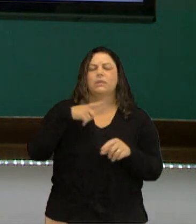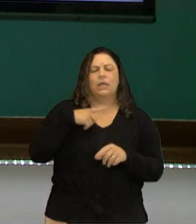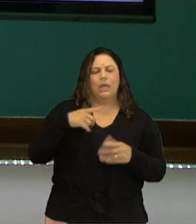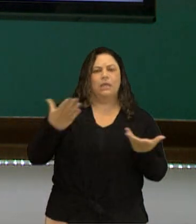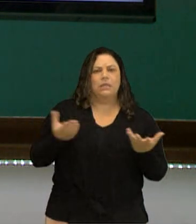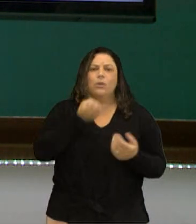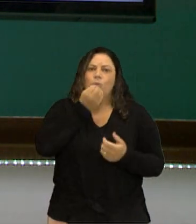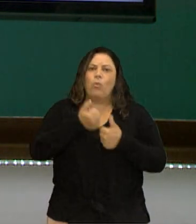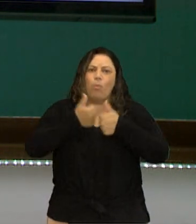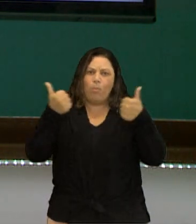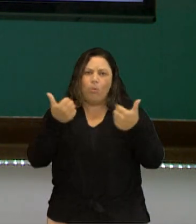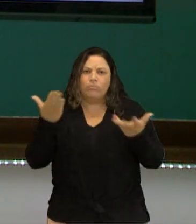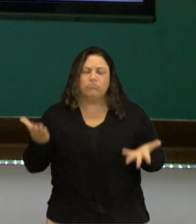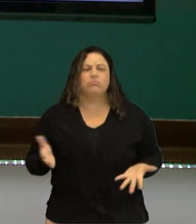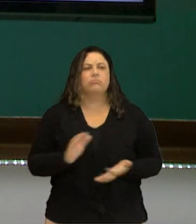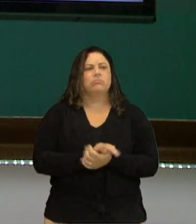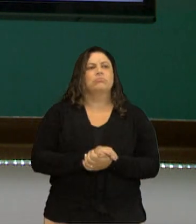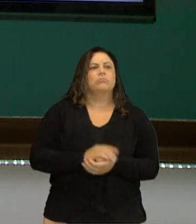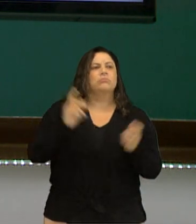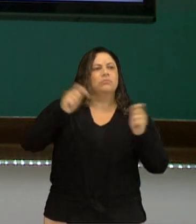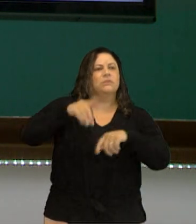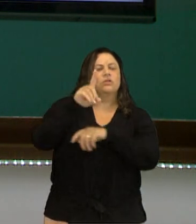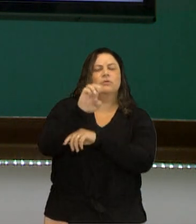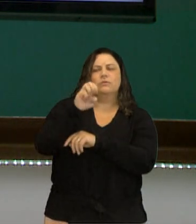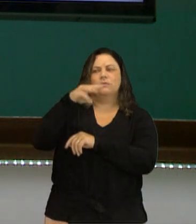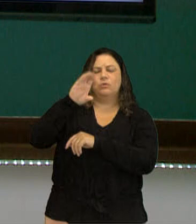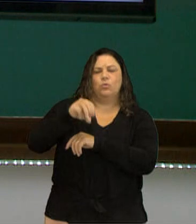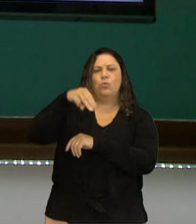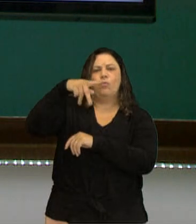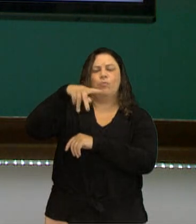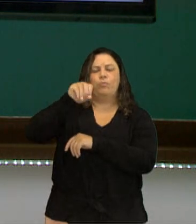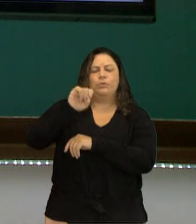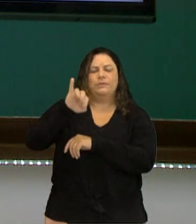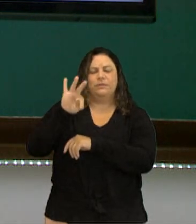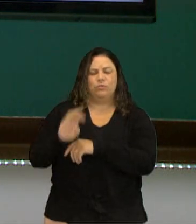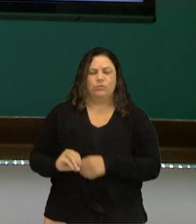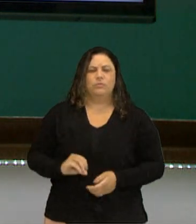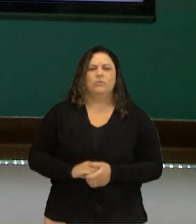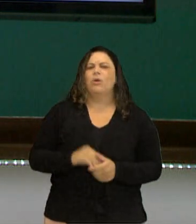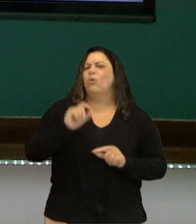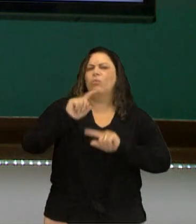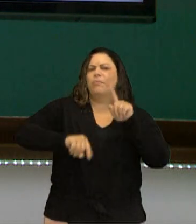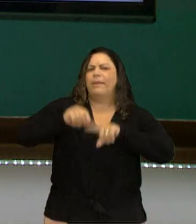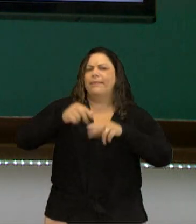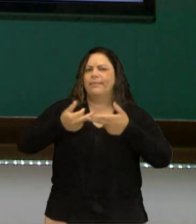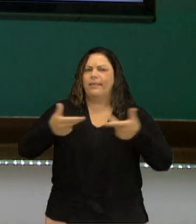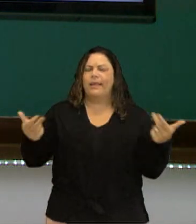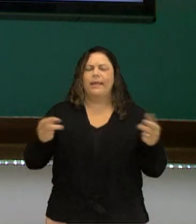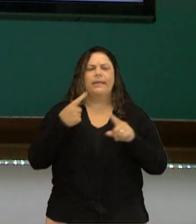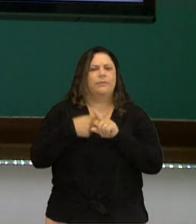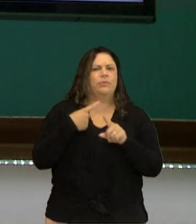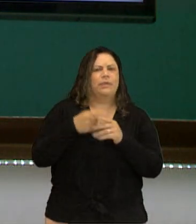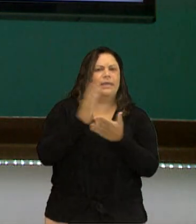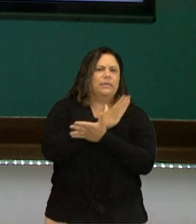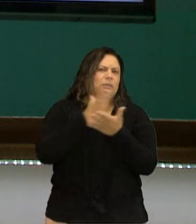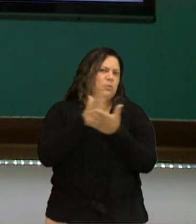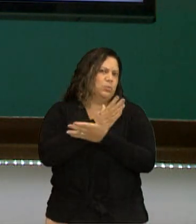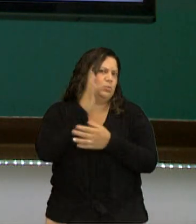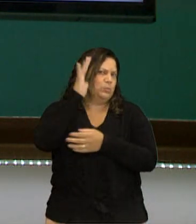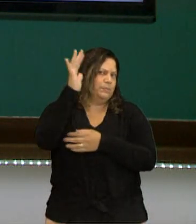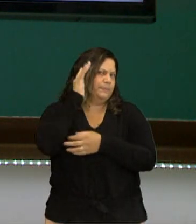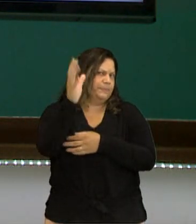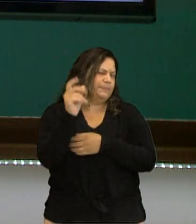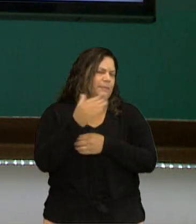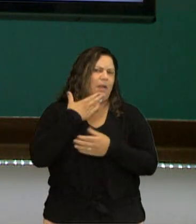lado bom. São decompositoras de matéria orgânica. Por que eu coloco isso? Porque alguns imaginam, nossa,